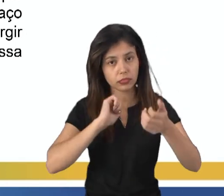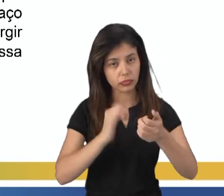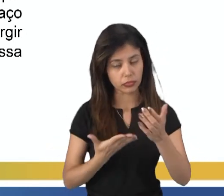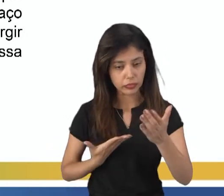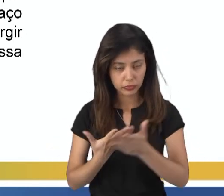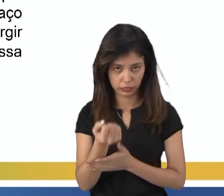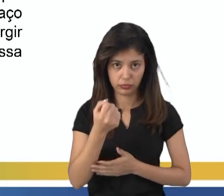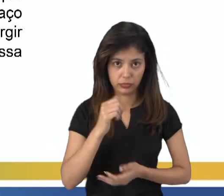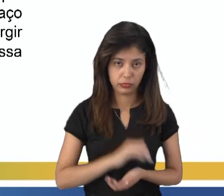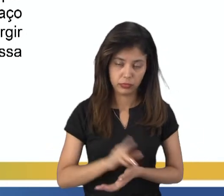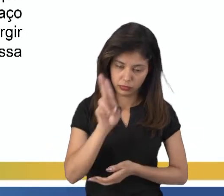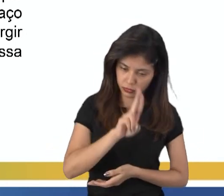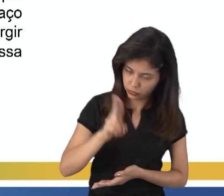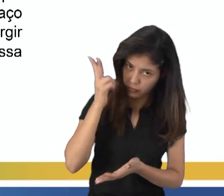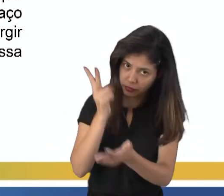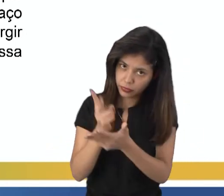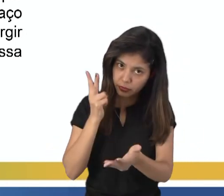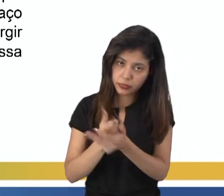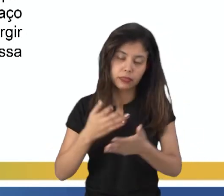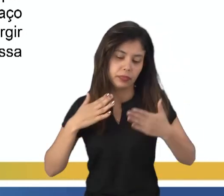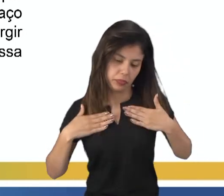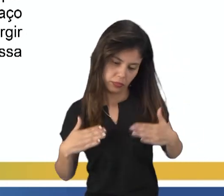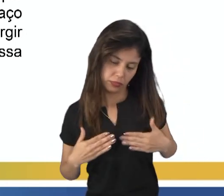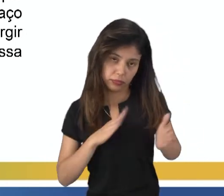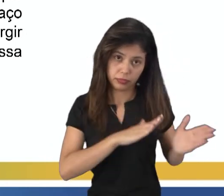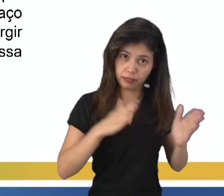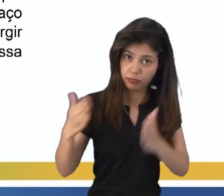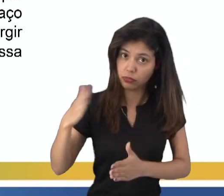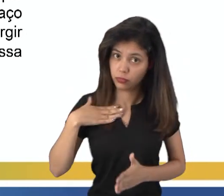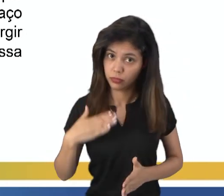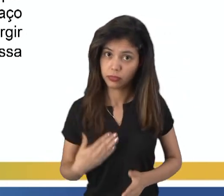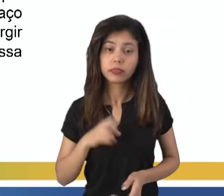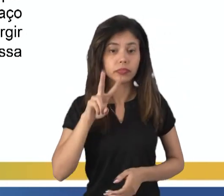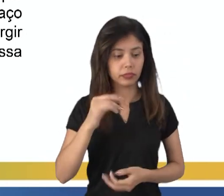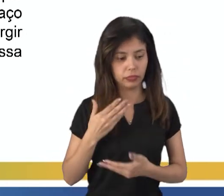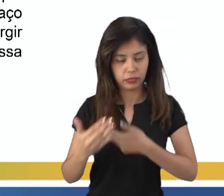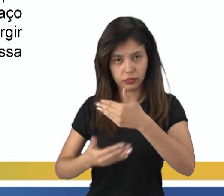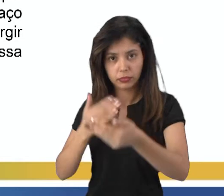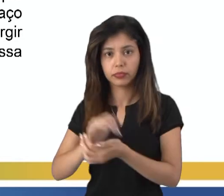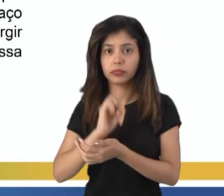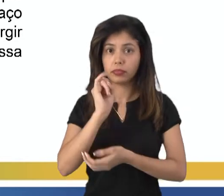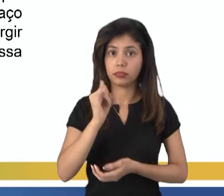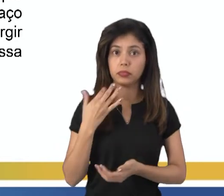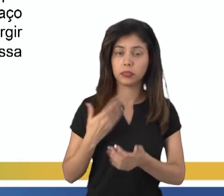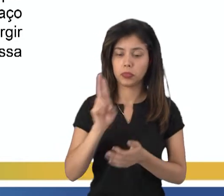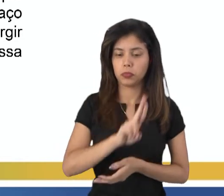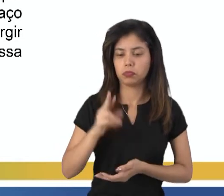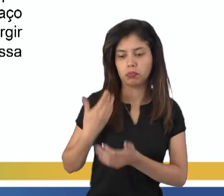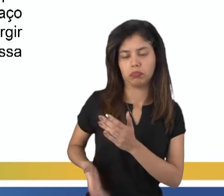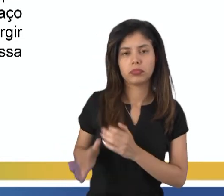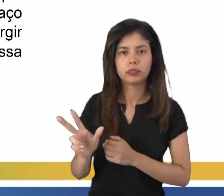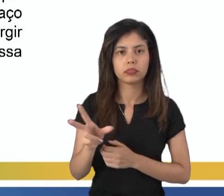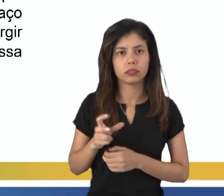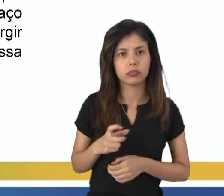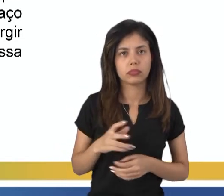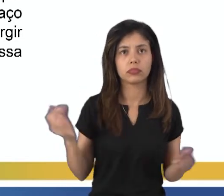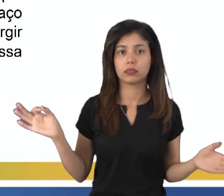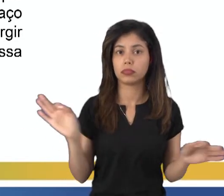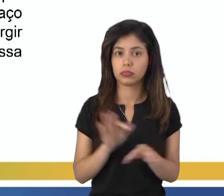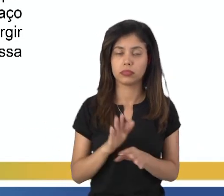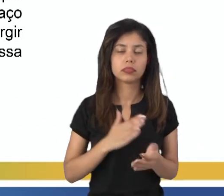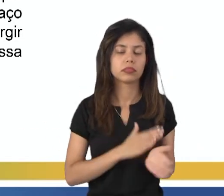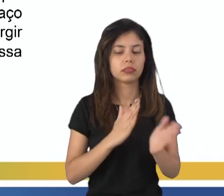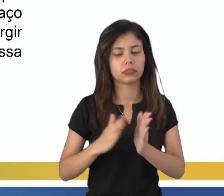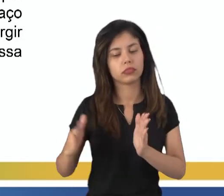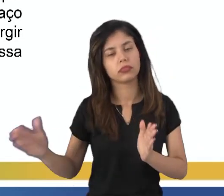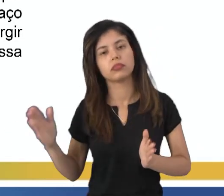Se eu utilizo demais determinada parte do meu corpo, ela vai se desenvolver. Se eu deixo de utilizar, ela vai atrofiar. E isso vai acabar sendo